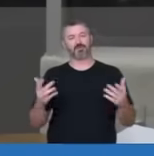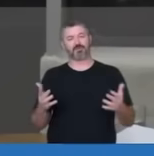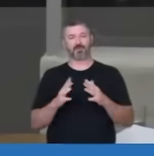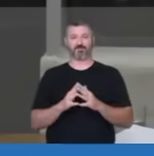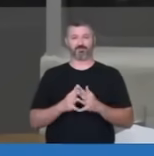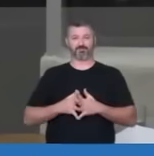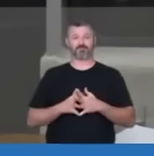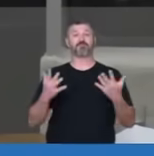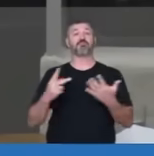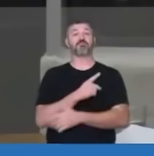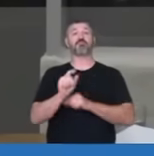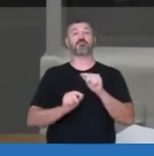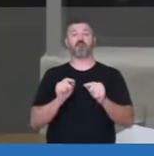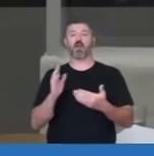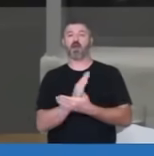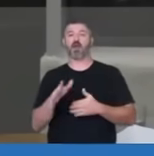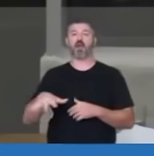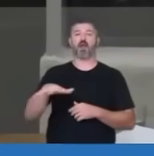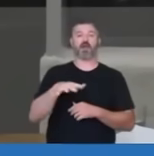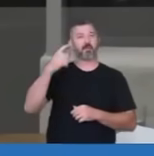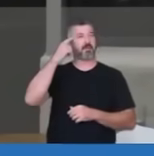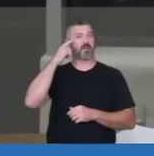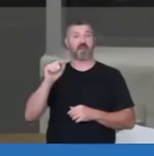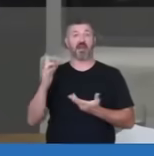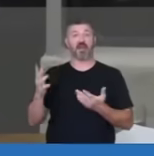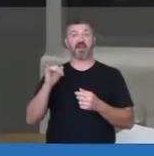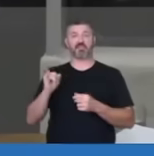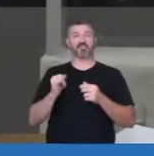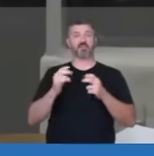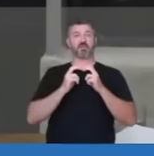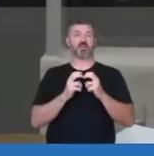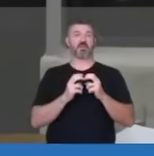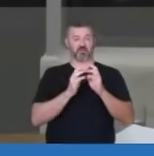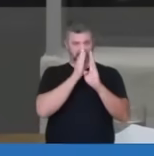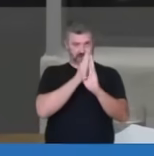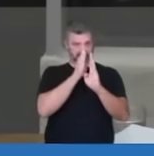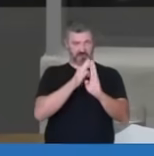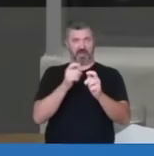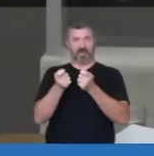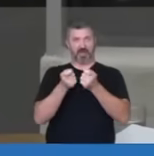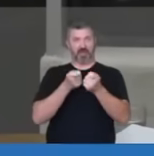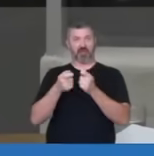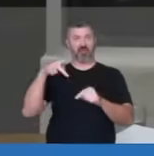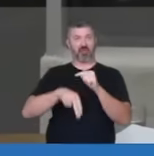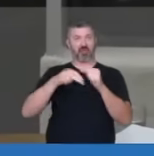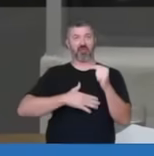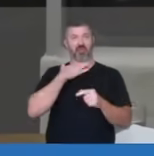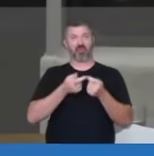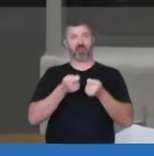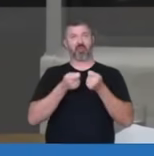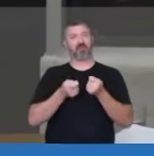que acontece é que há setores que acham o seguinte: se você sai do trilho, do ajuste fiscal, do corte de gastos e